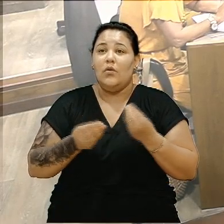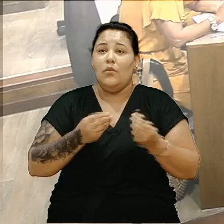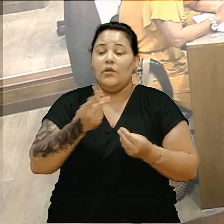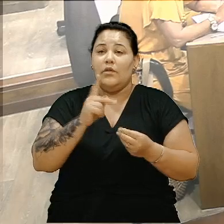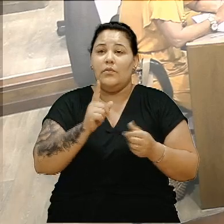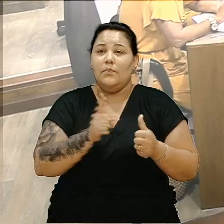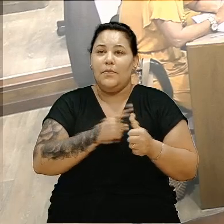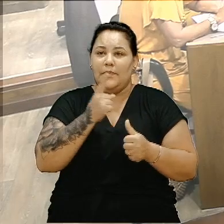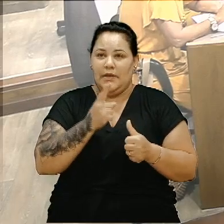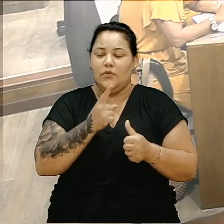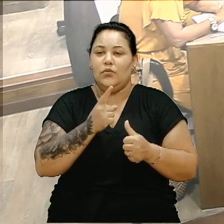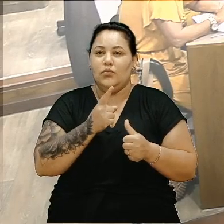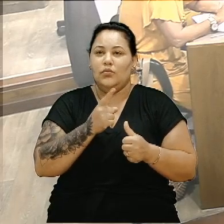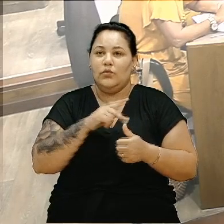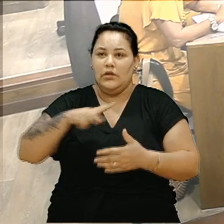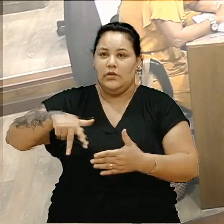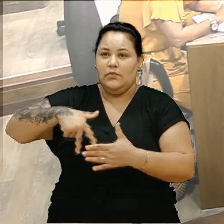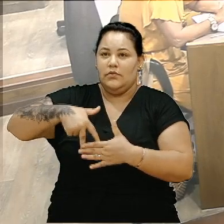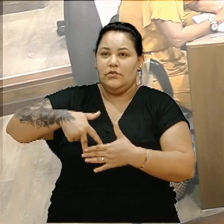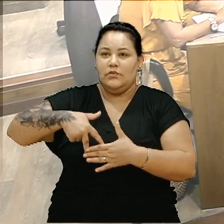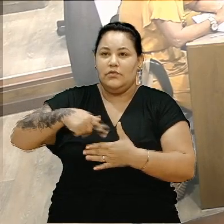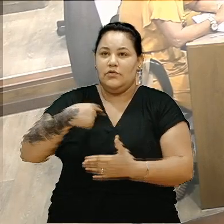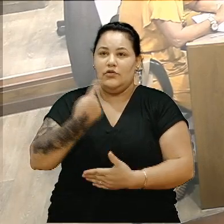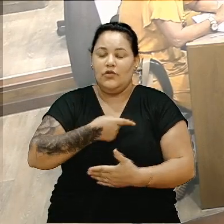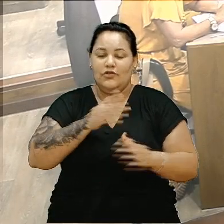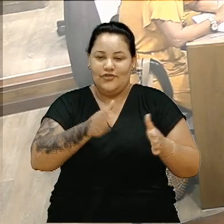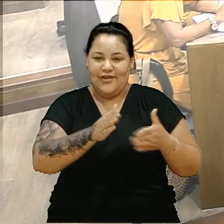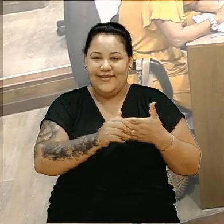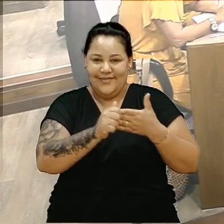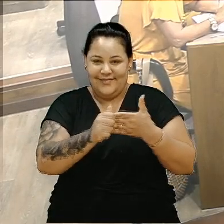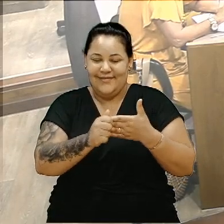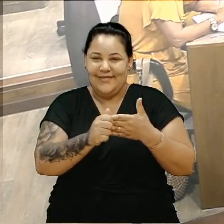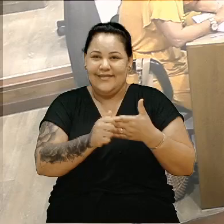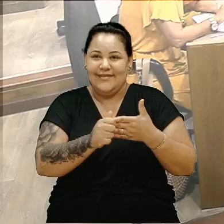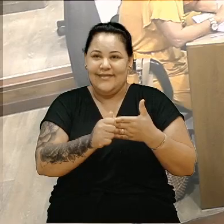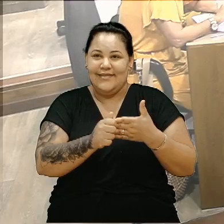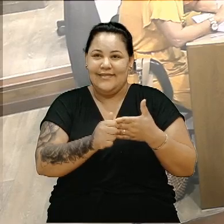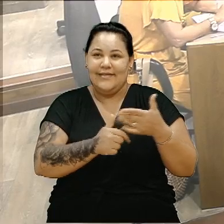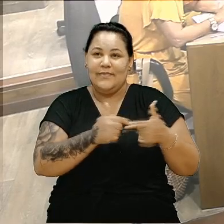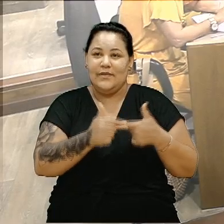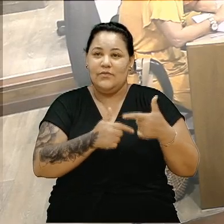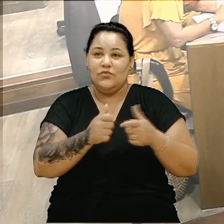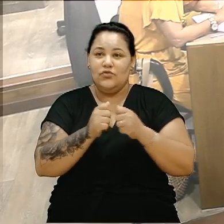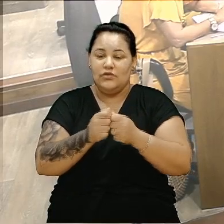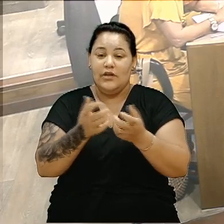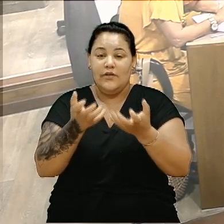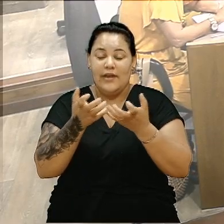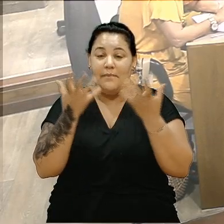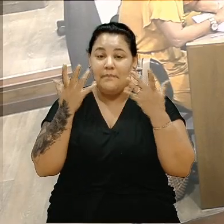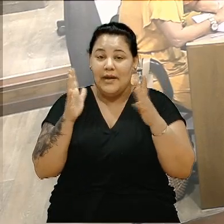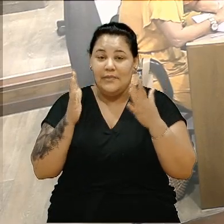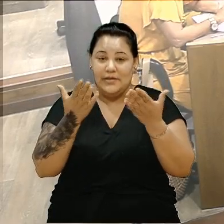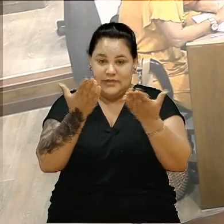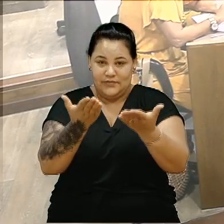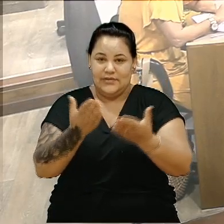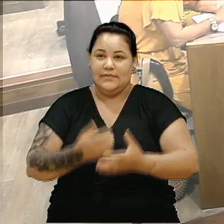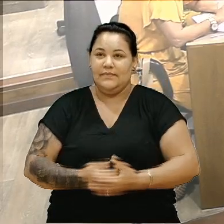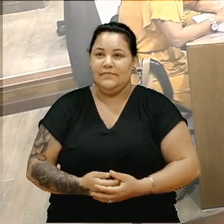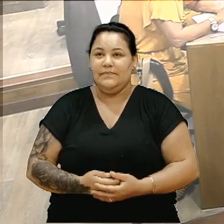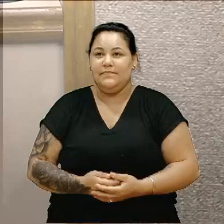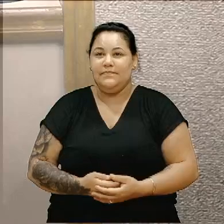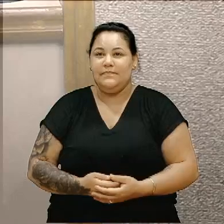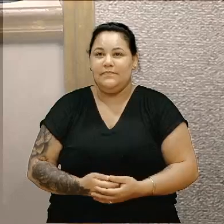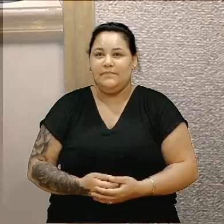nós que fomos companheiros do MDB, né? Outrora, mas parabenizar a Vossa Excelência